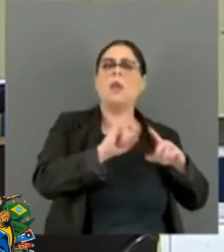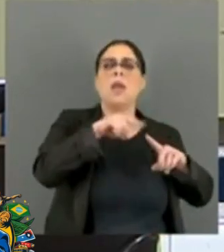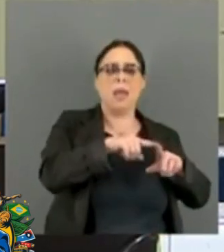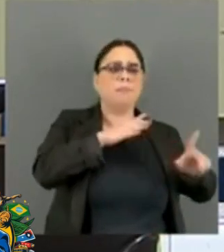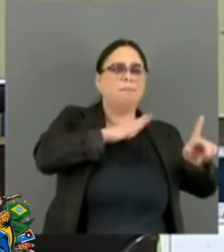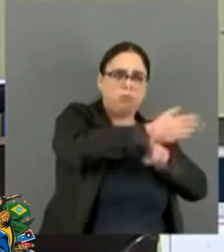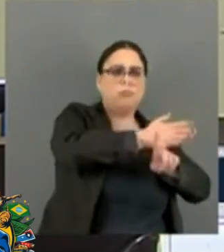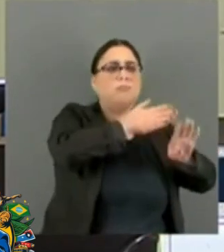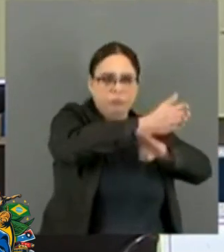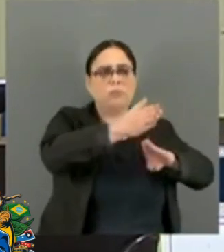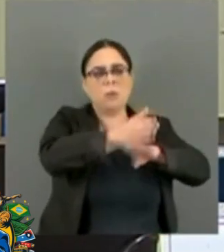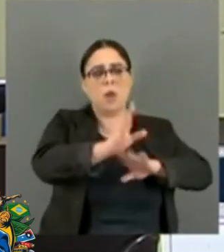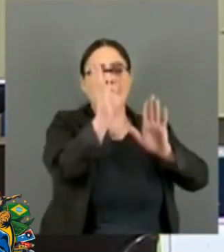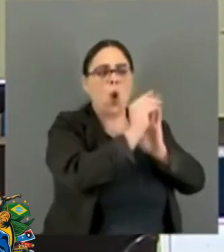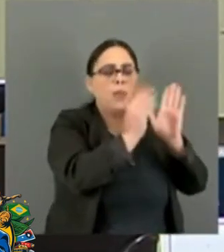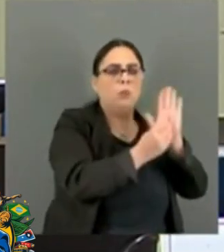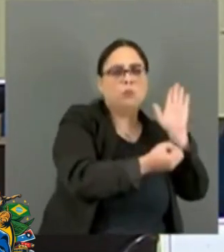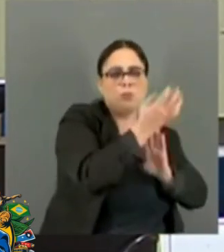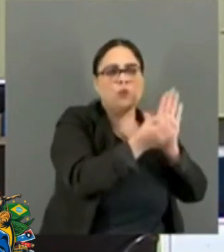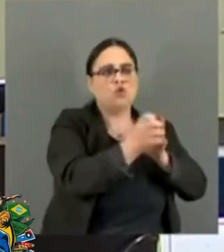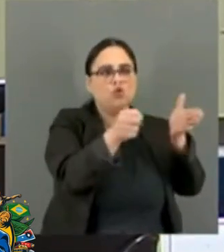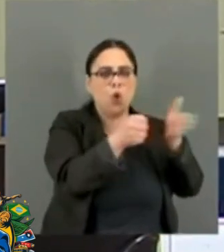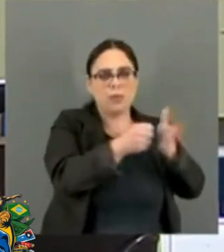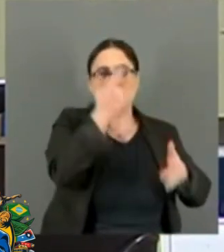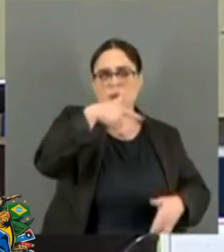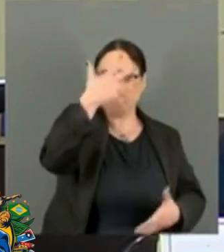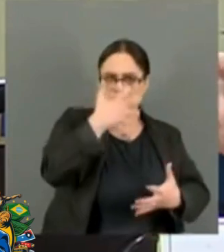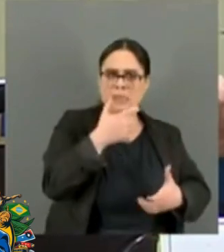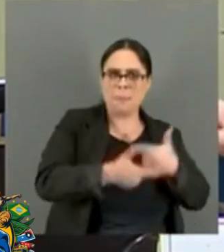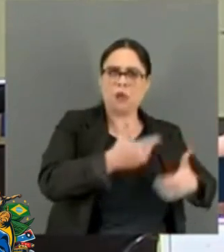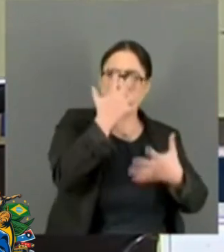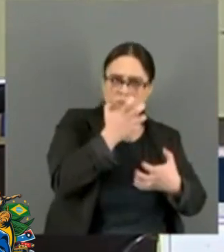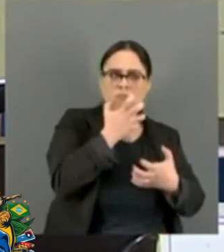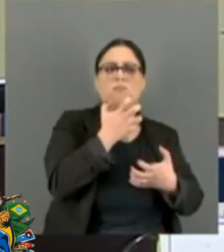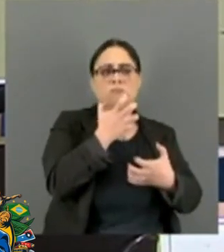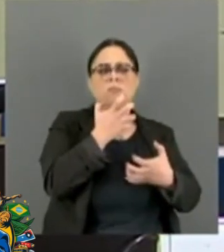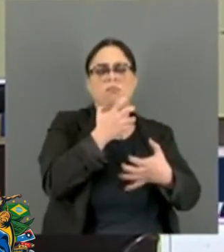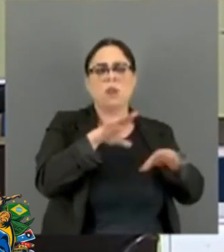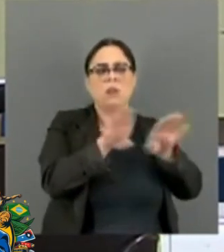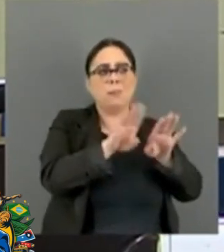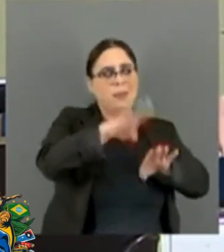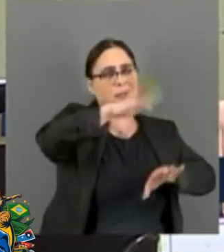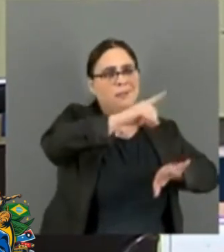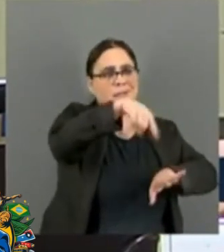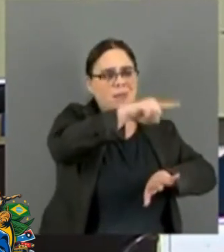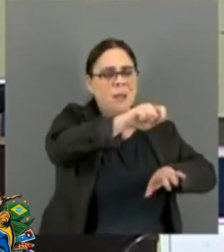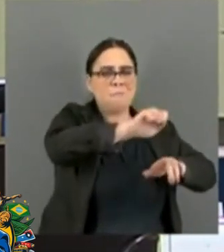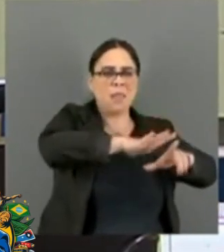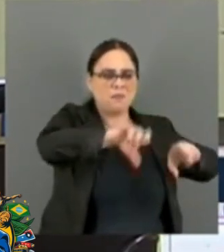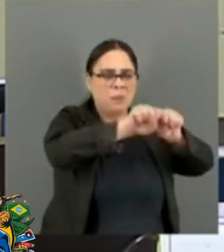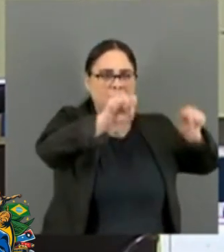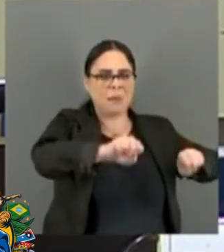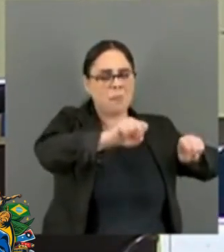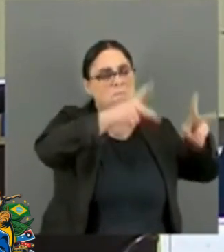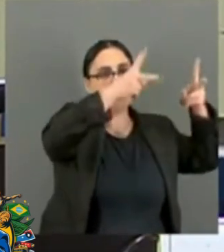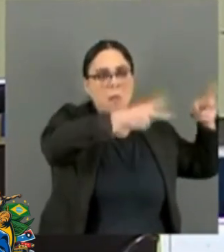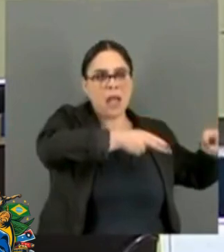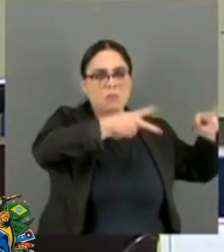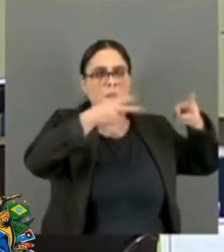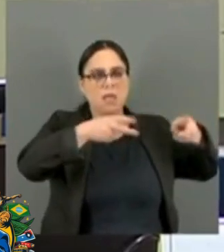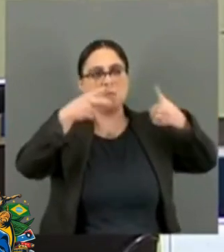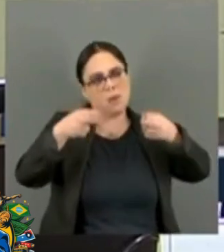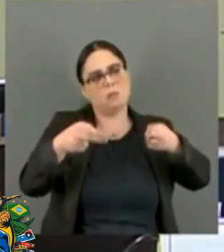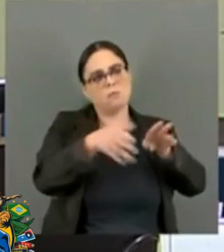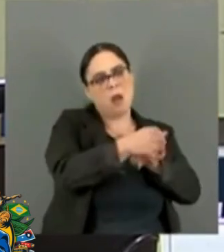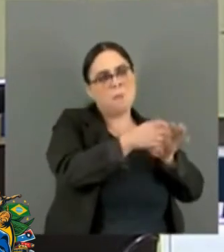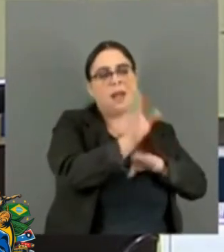outros produtores de conteúdo, jornalistas sérios, que muito provavelmente as plataformas, seguindo a orientação Pelo menos é o que